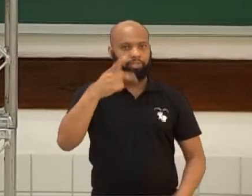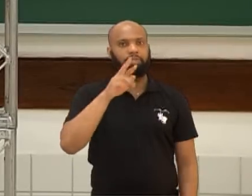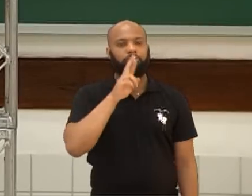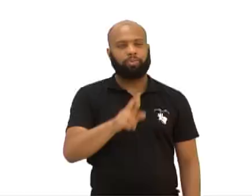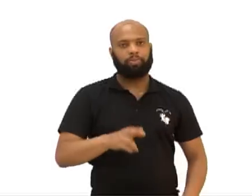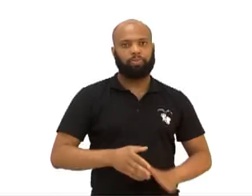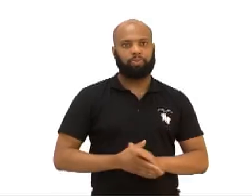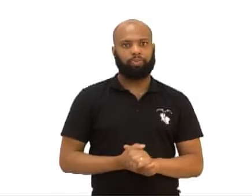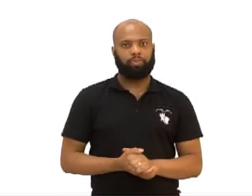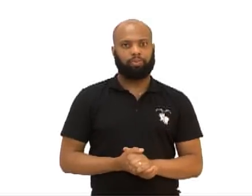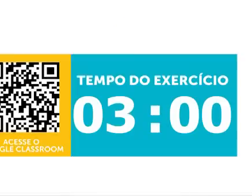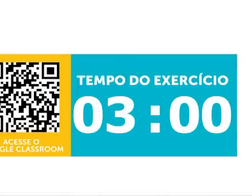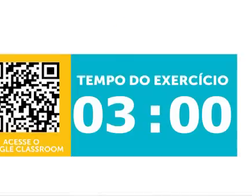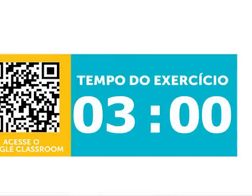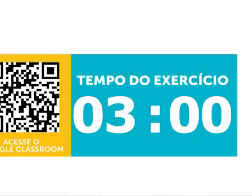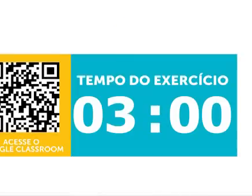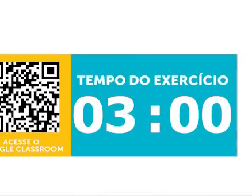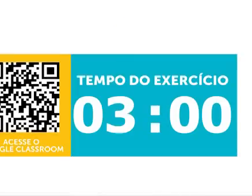com a resposta. Tudo bem?